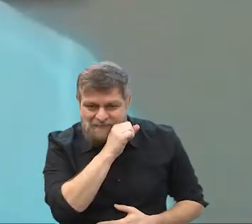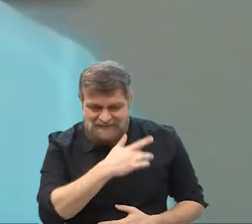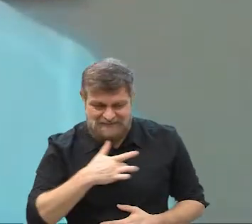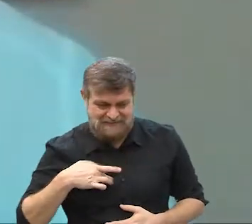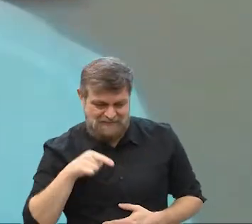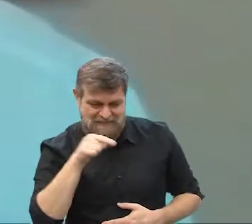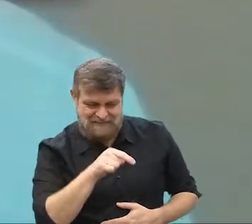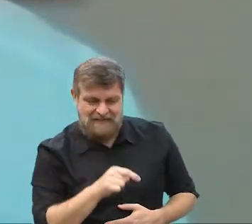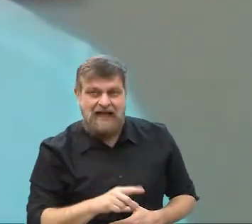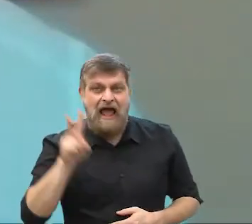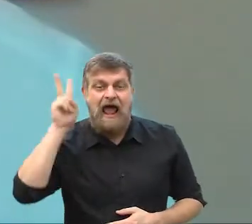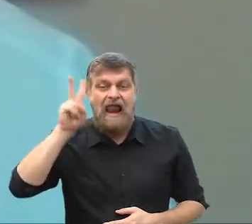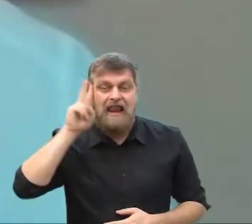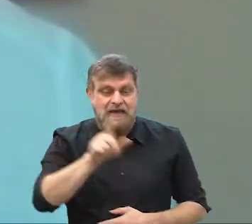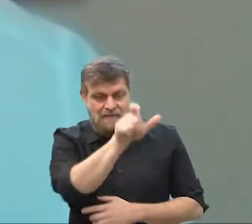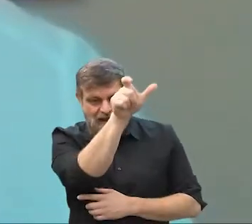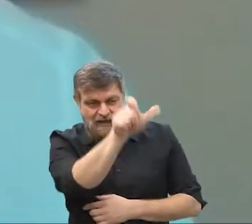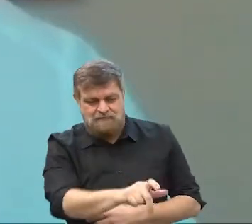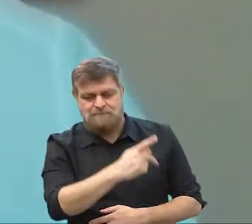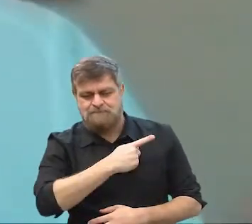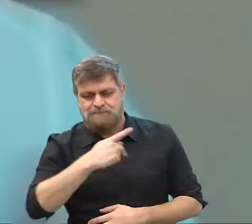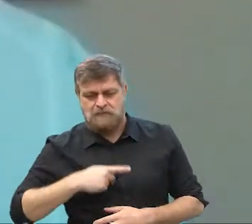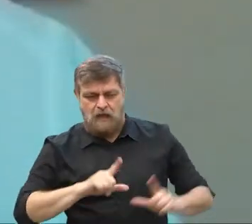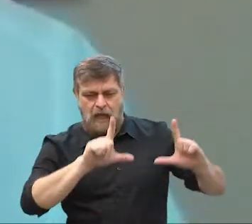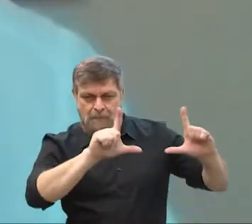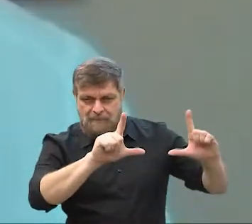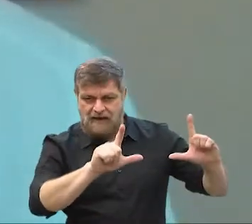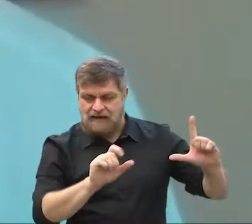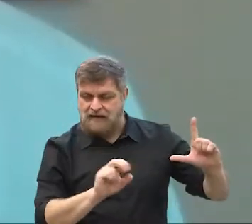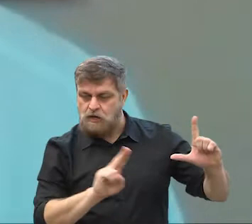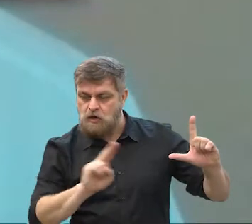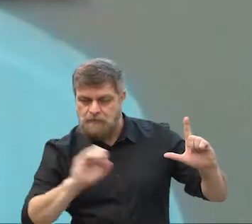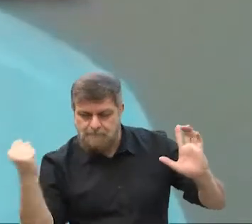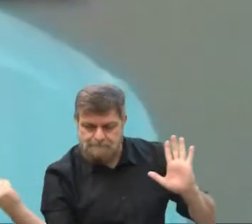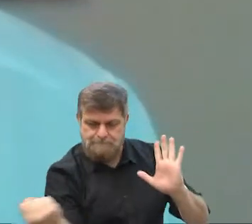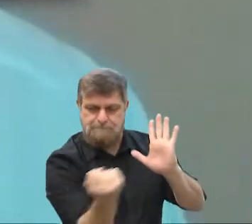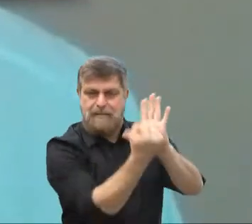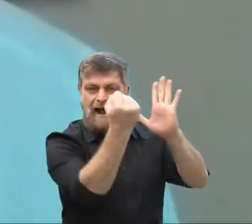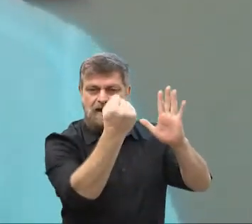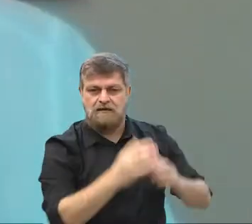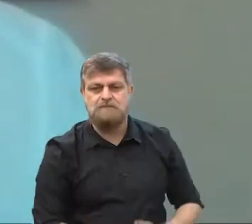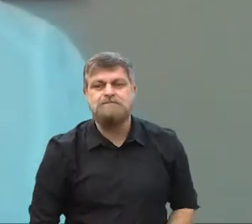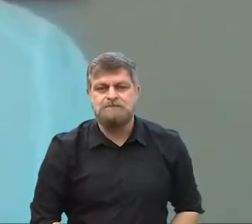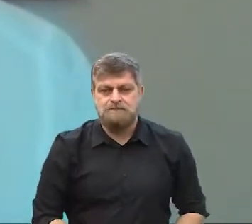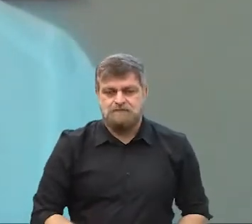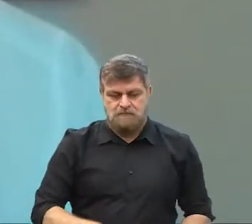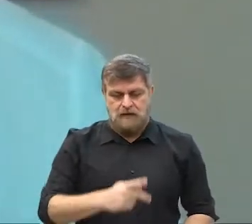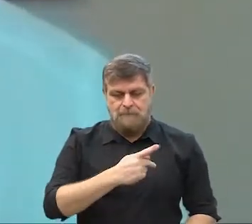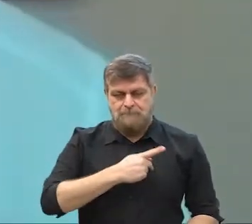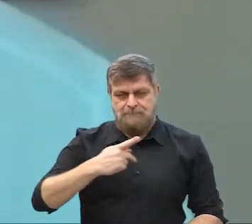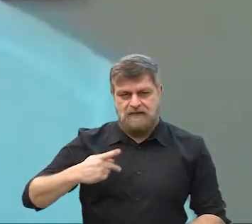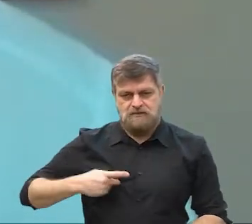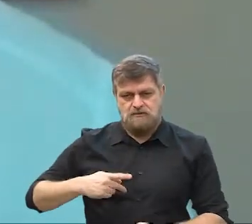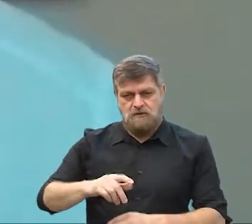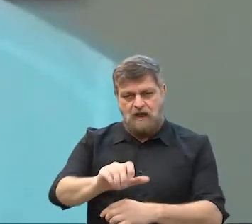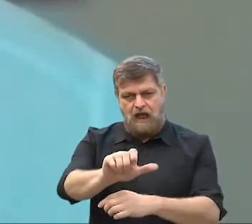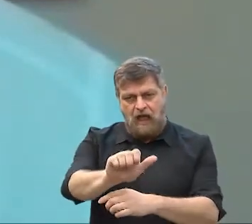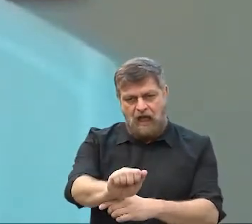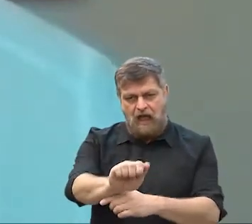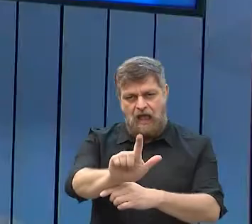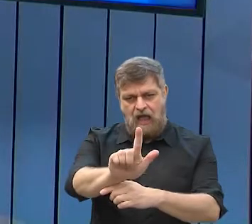memória desse homem piedoso, denominando o pronto-socorro metropolitano Pastor Agostinho Godinho de